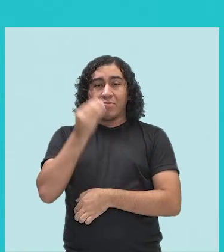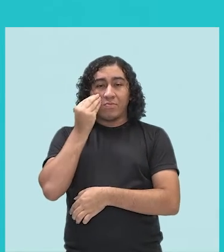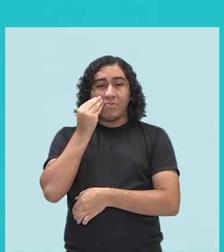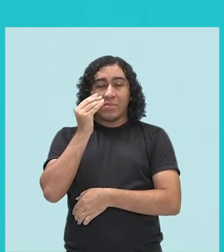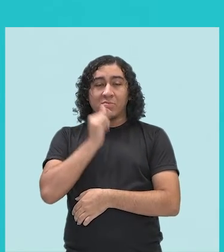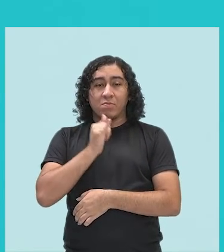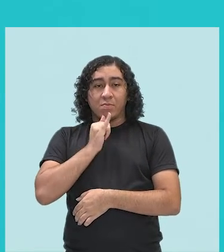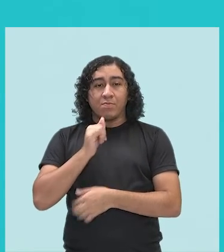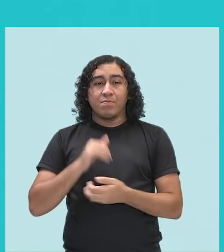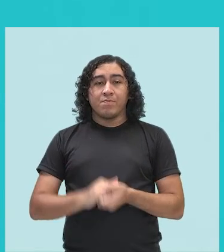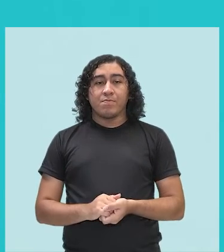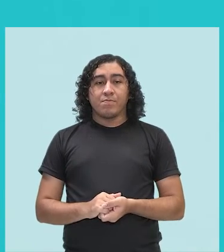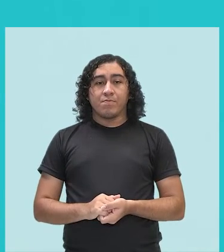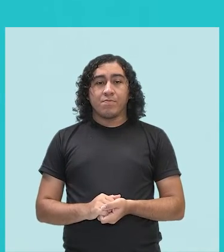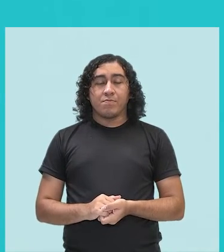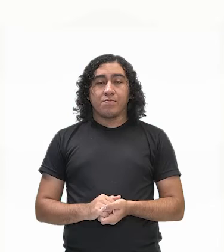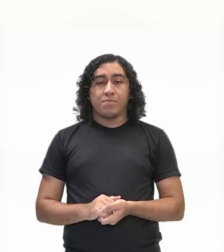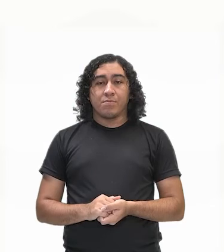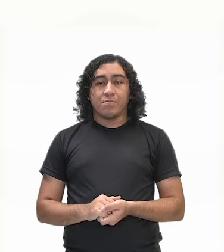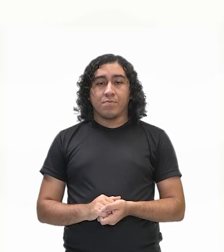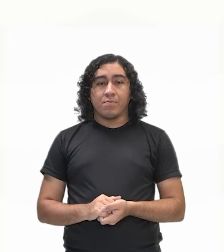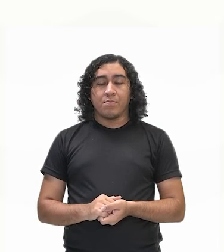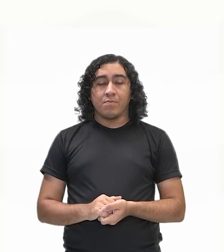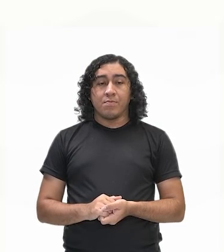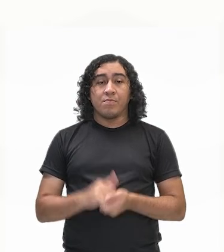umas das palavras que nós acabamos de ver. Olha só.